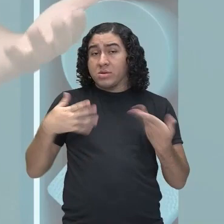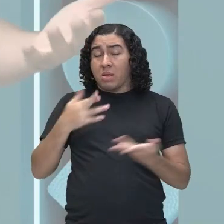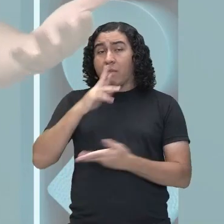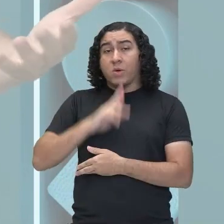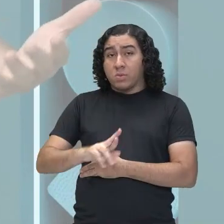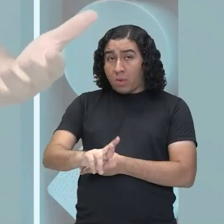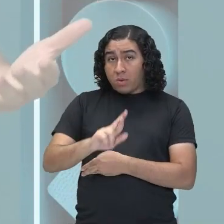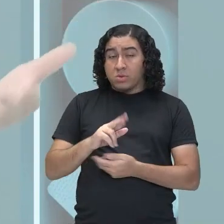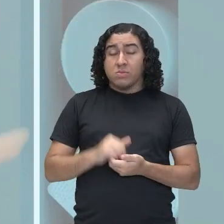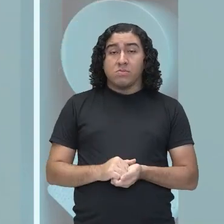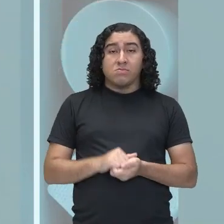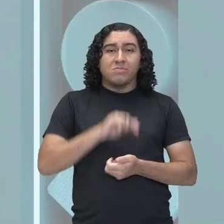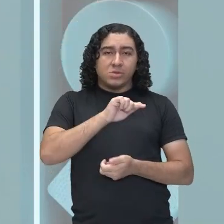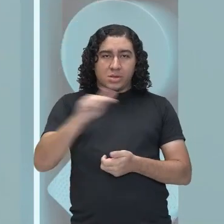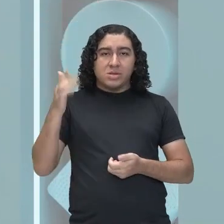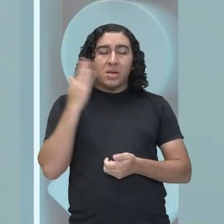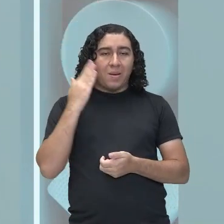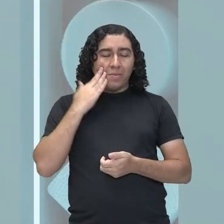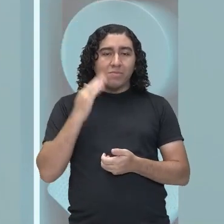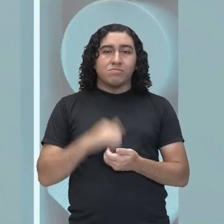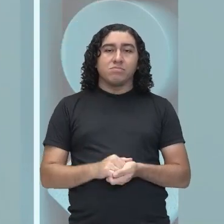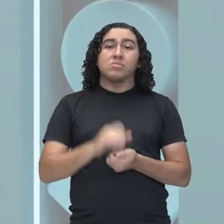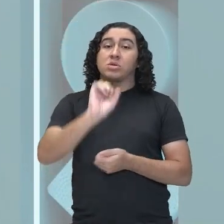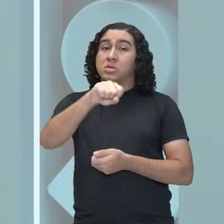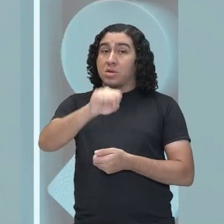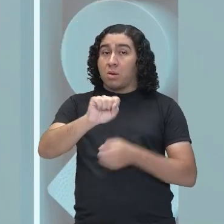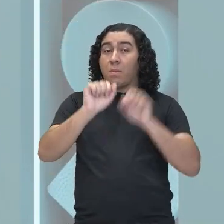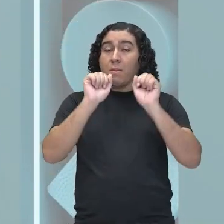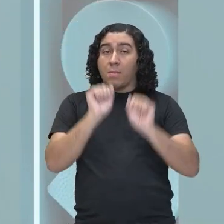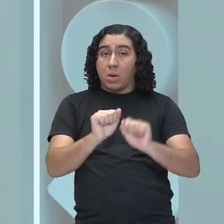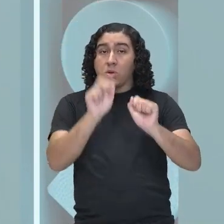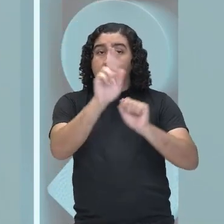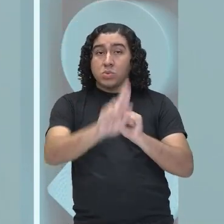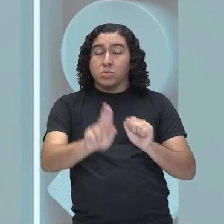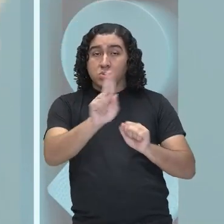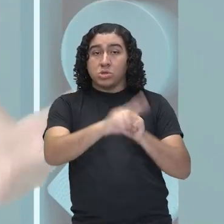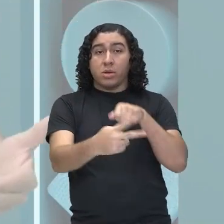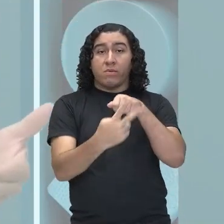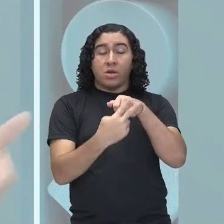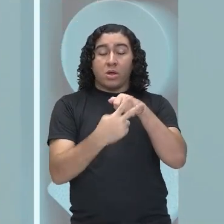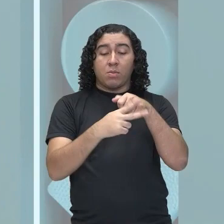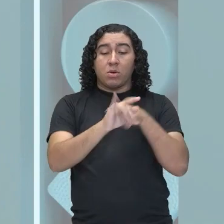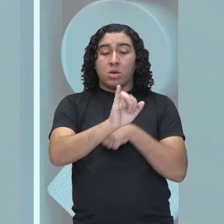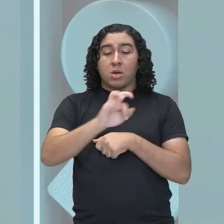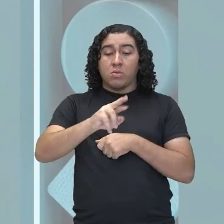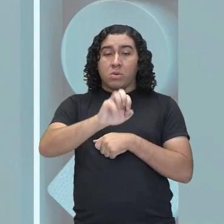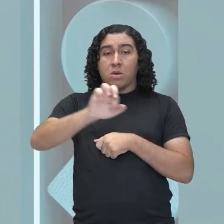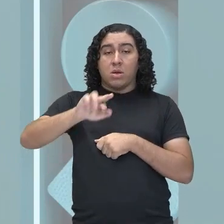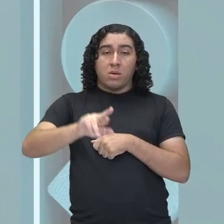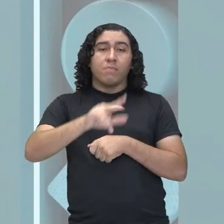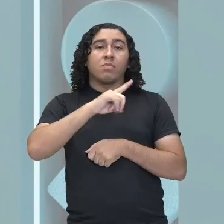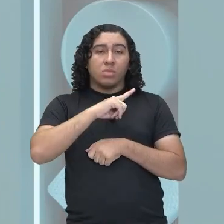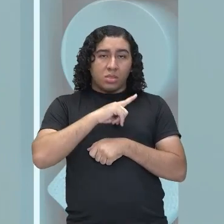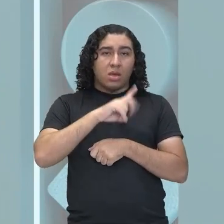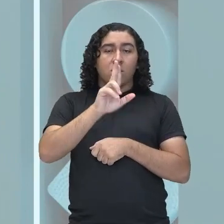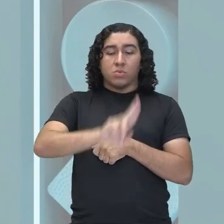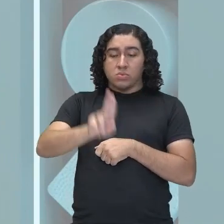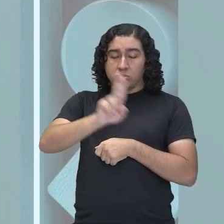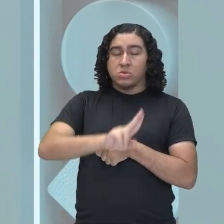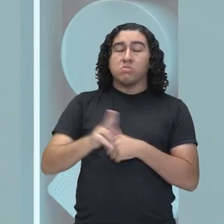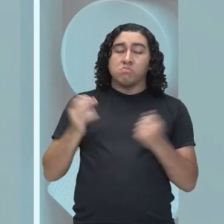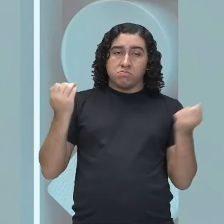claro vocês já sabem disso sim as mesmas desinências do condicional Simple da língua espanhola nós